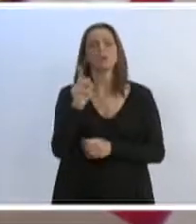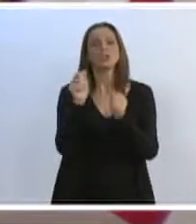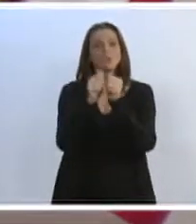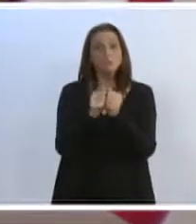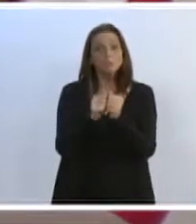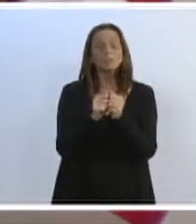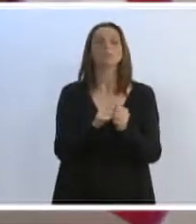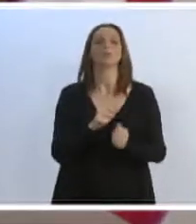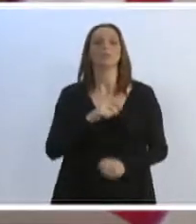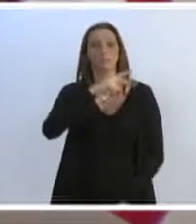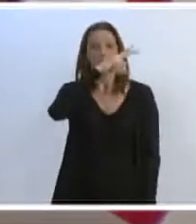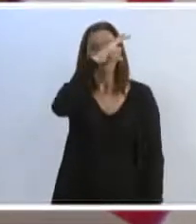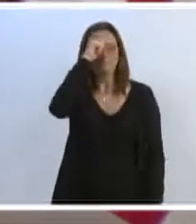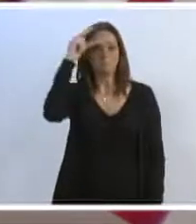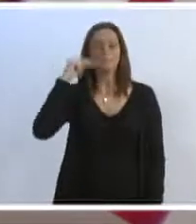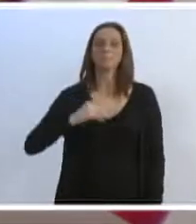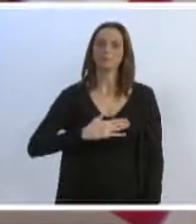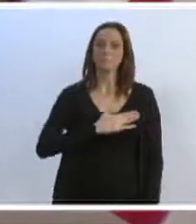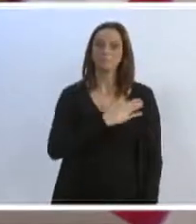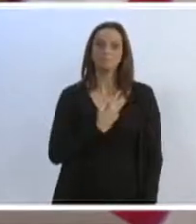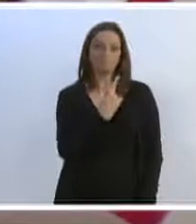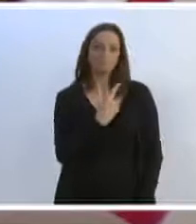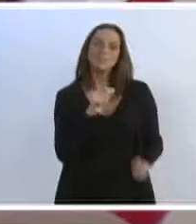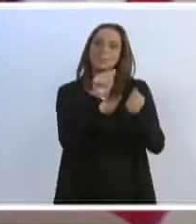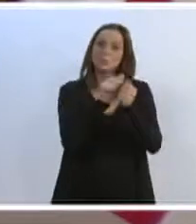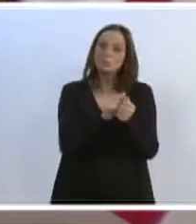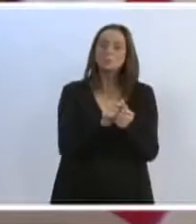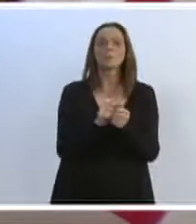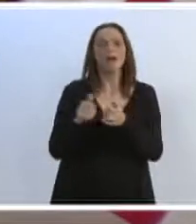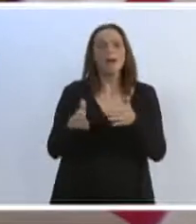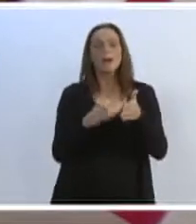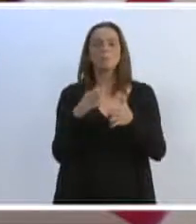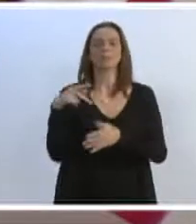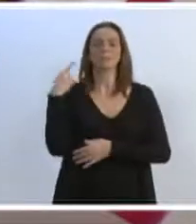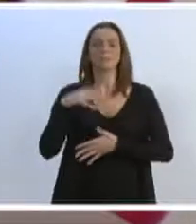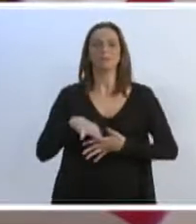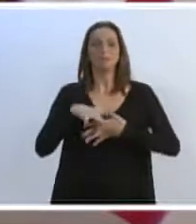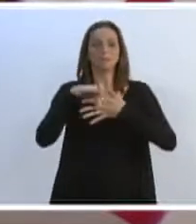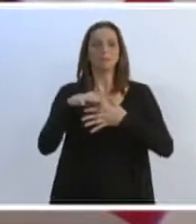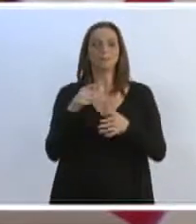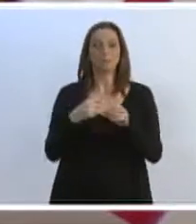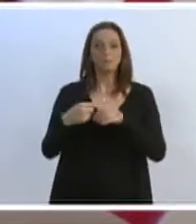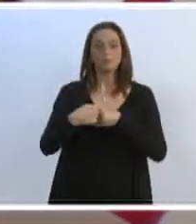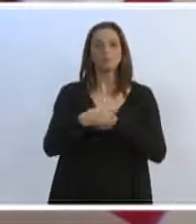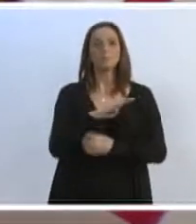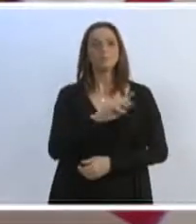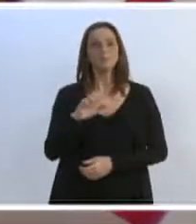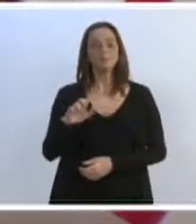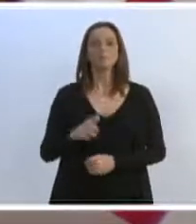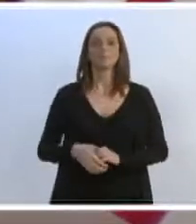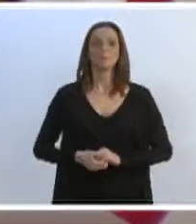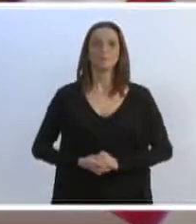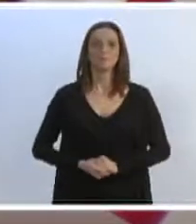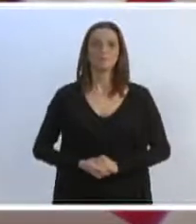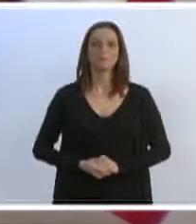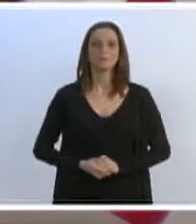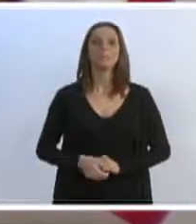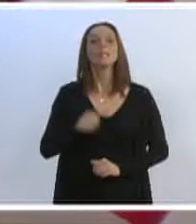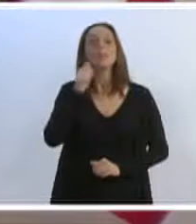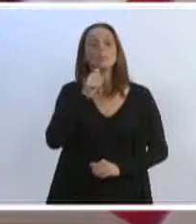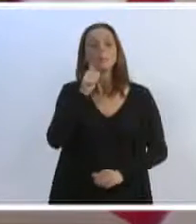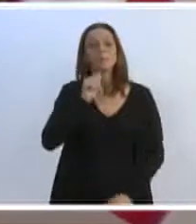da honra de poder presidir uma sessão solene com tamanha magnitude. Quero dizer,